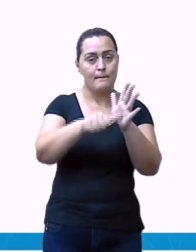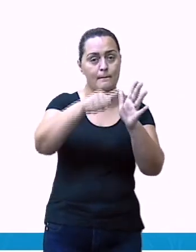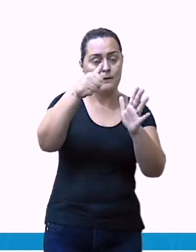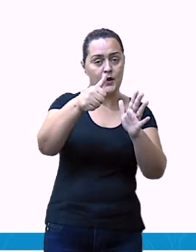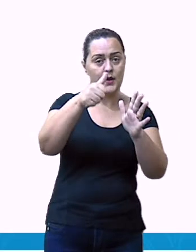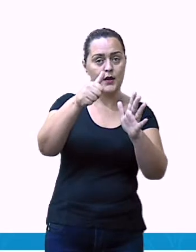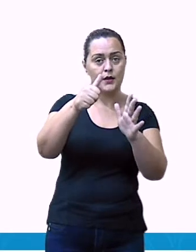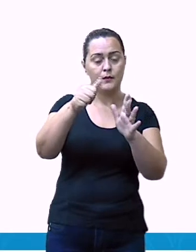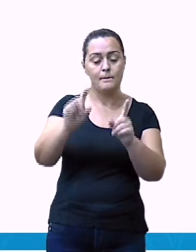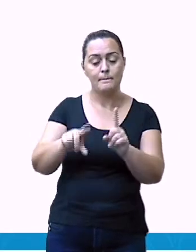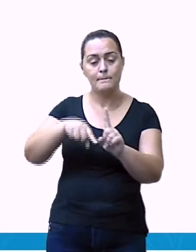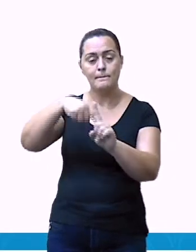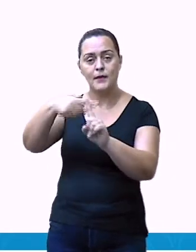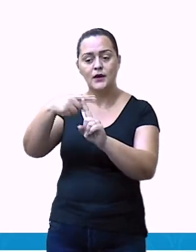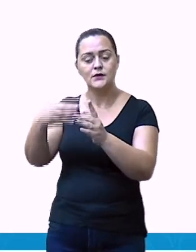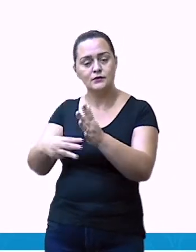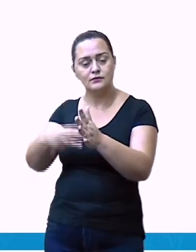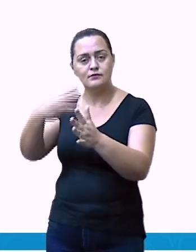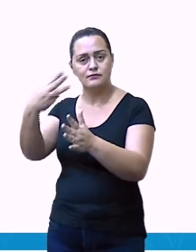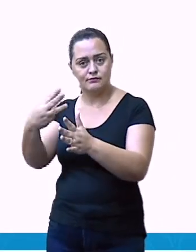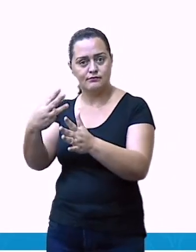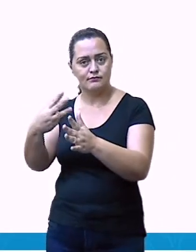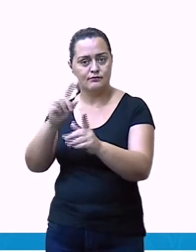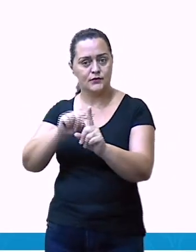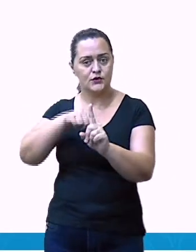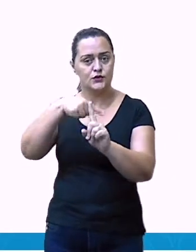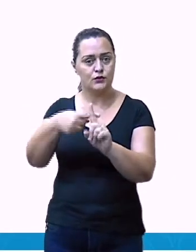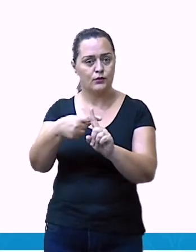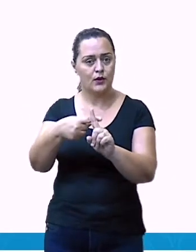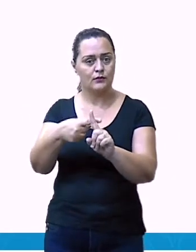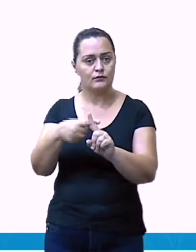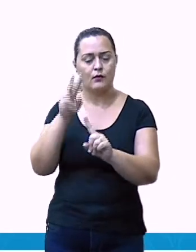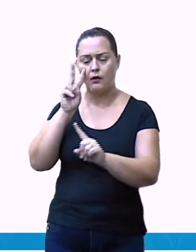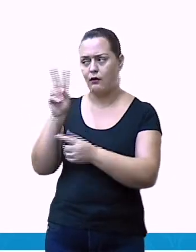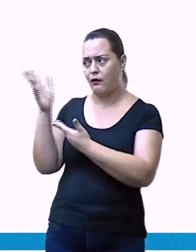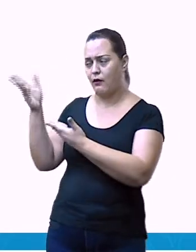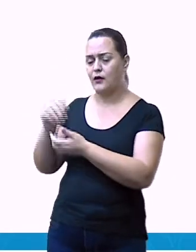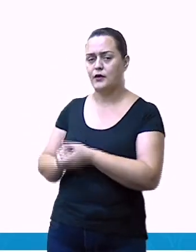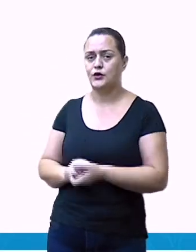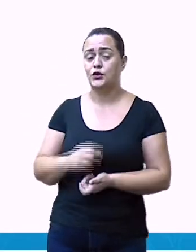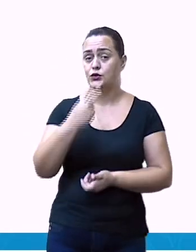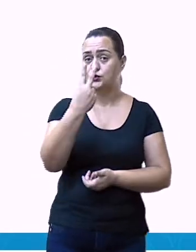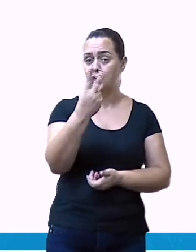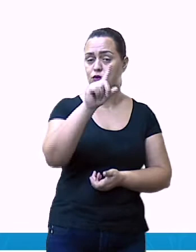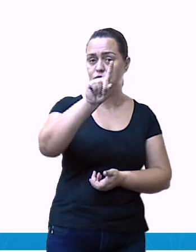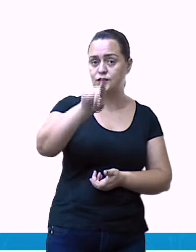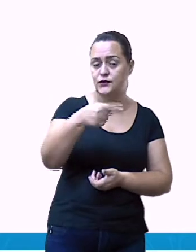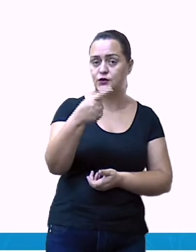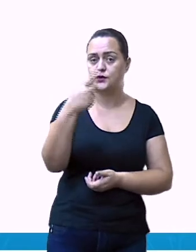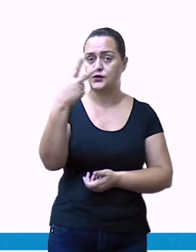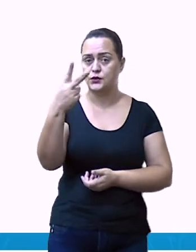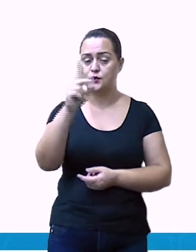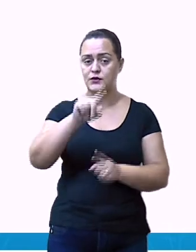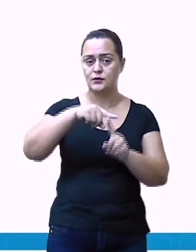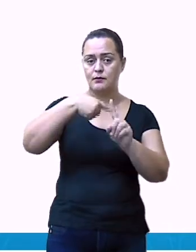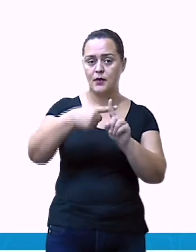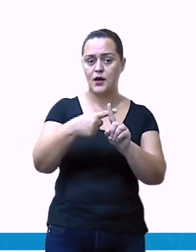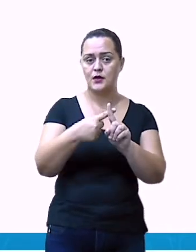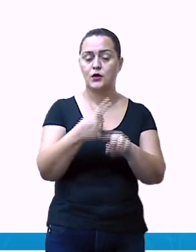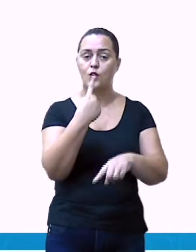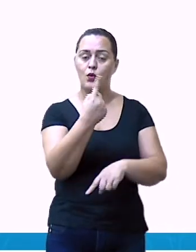perda que ela teve. Colocamos o nosso sinal de igualdade e vamos lá. 2 mais 4 é igual